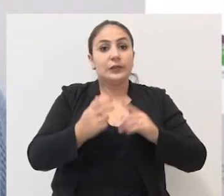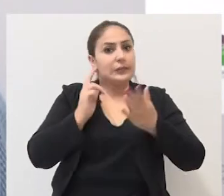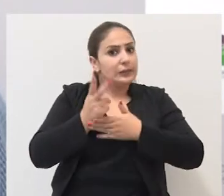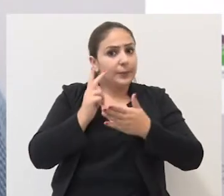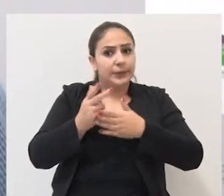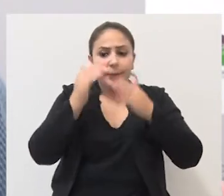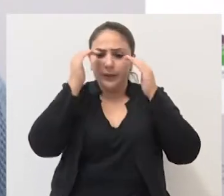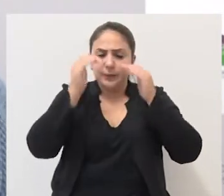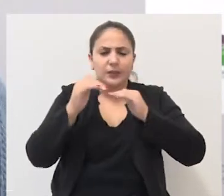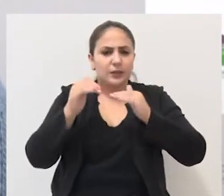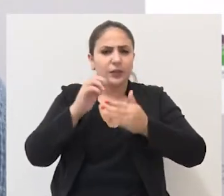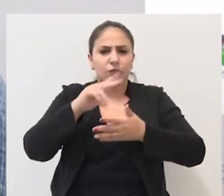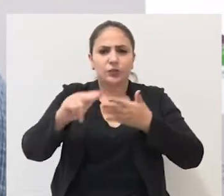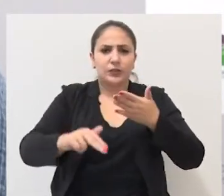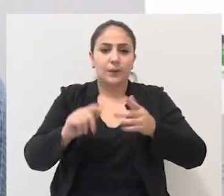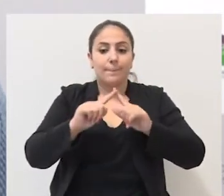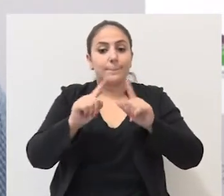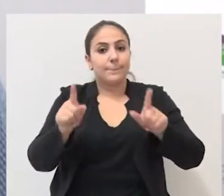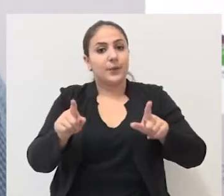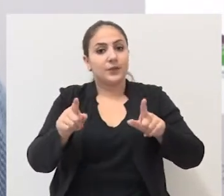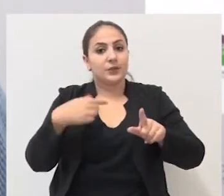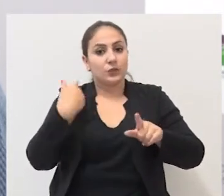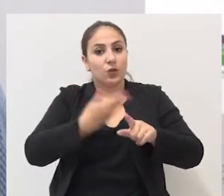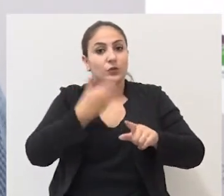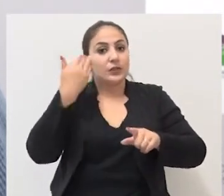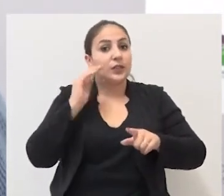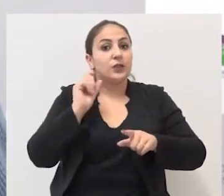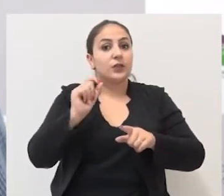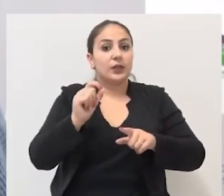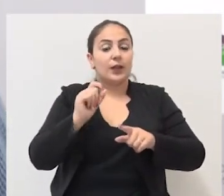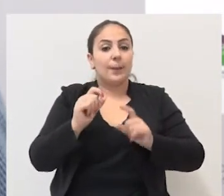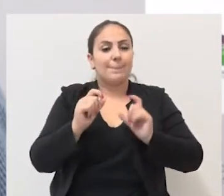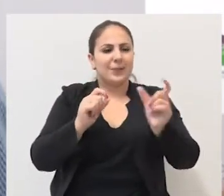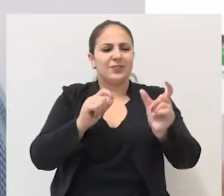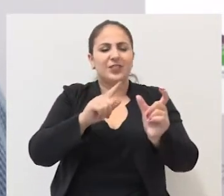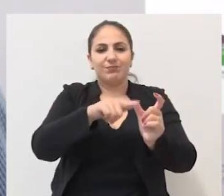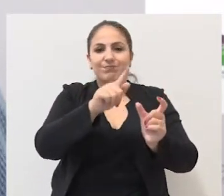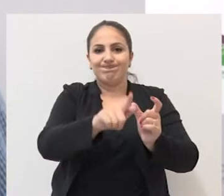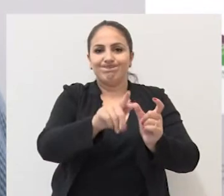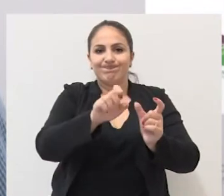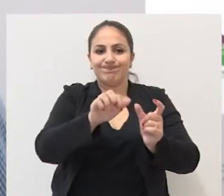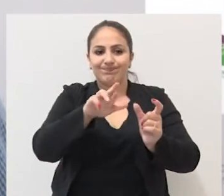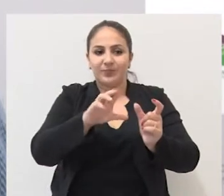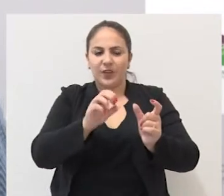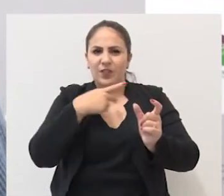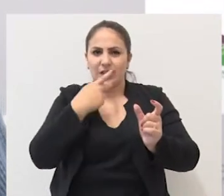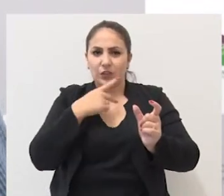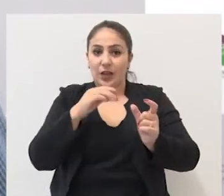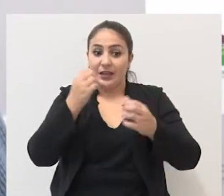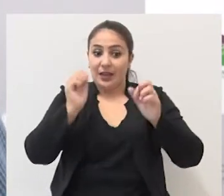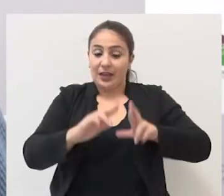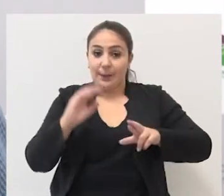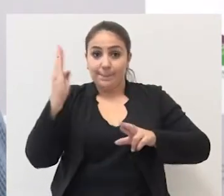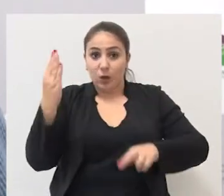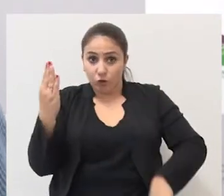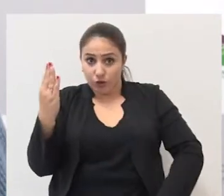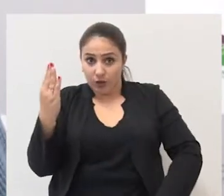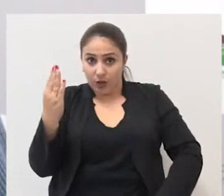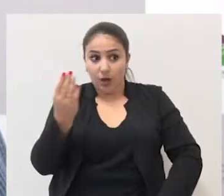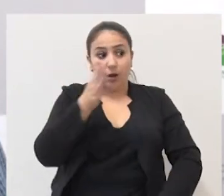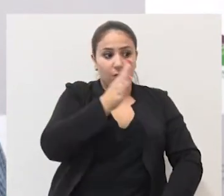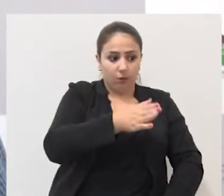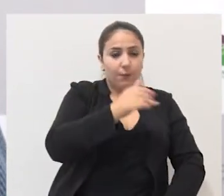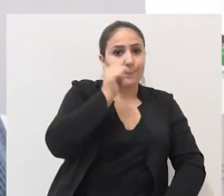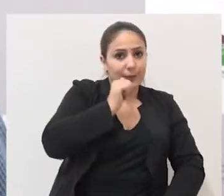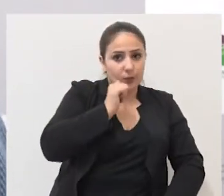sempre respeitamos toda a diversidade. Porém, nós entendemos que gênero, biologicamente falando, existe gênero masculino e